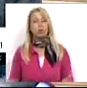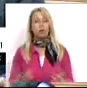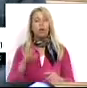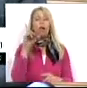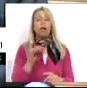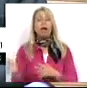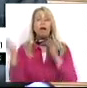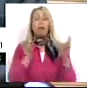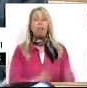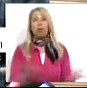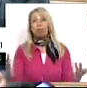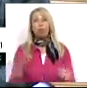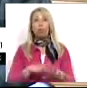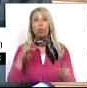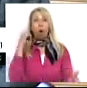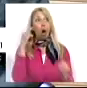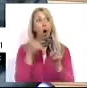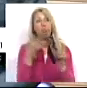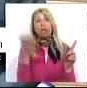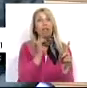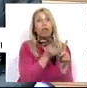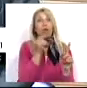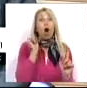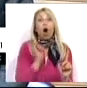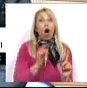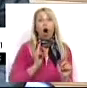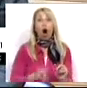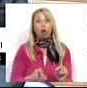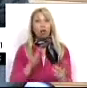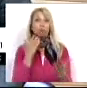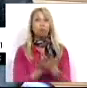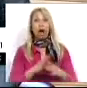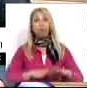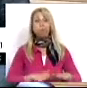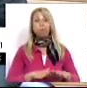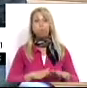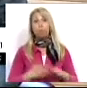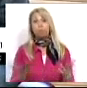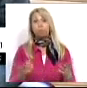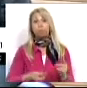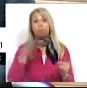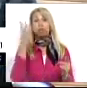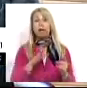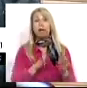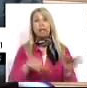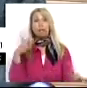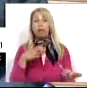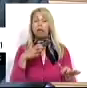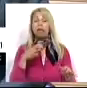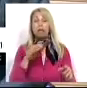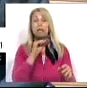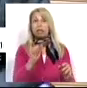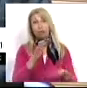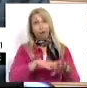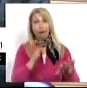indefinição relativamente ao destino que delas se pretende levou naturalmente à paralisação de muitas dessas Assembleias Distritais. Mas mesmo assim, apesar de